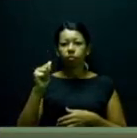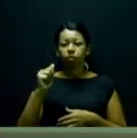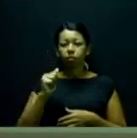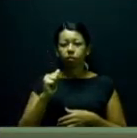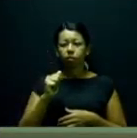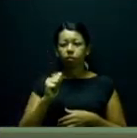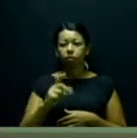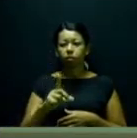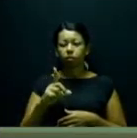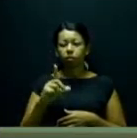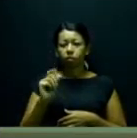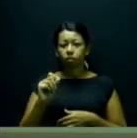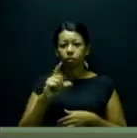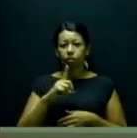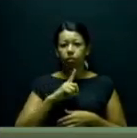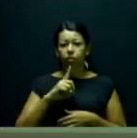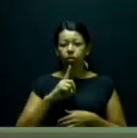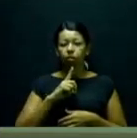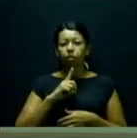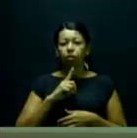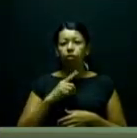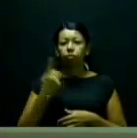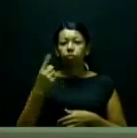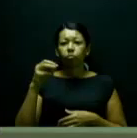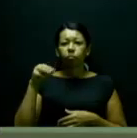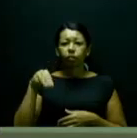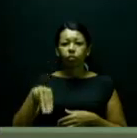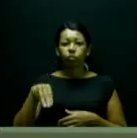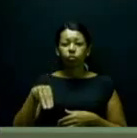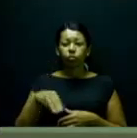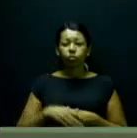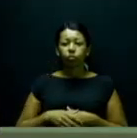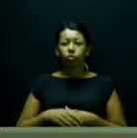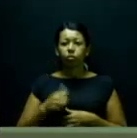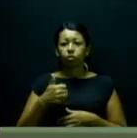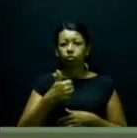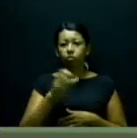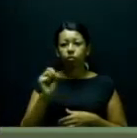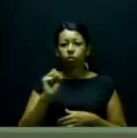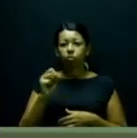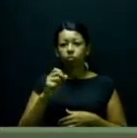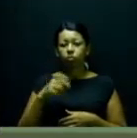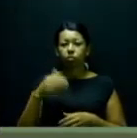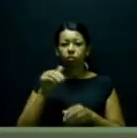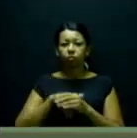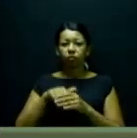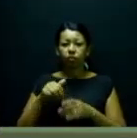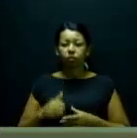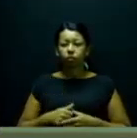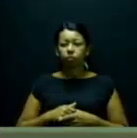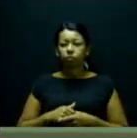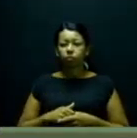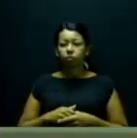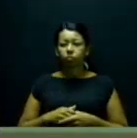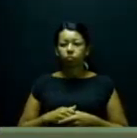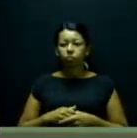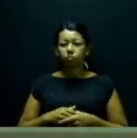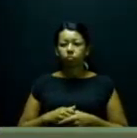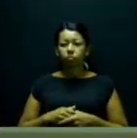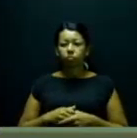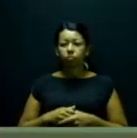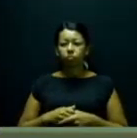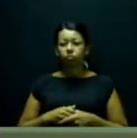vereador Doda, que ainda dispõe de 1 minuto e 11 segundos em votação.